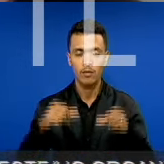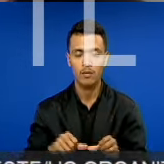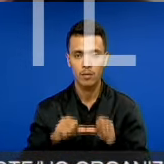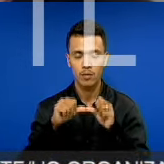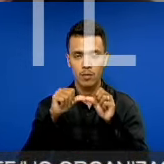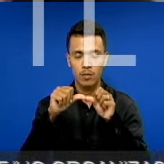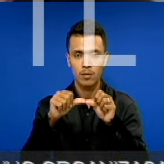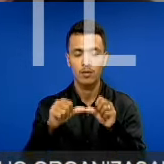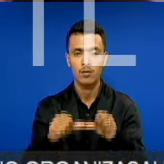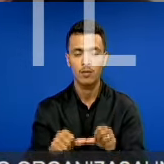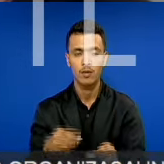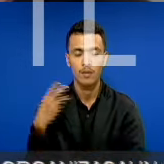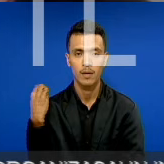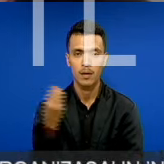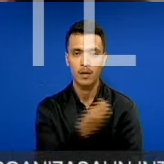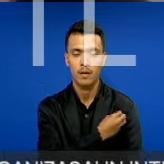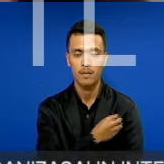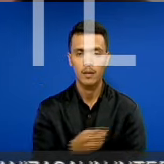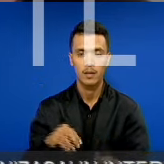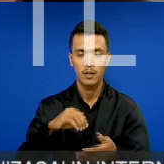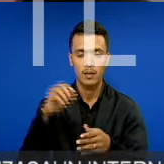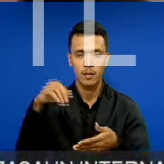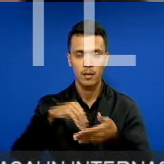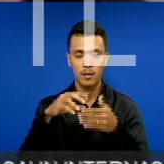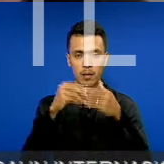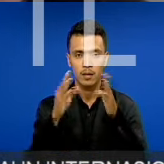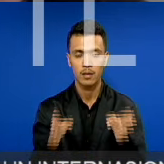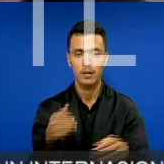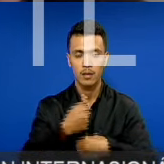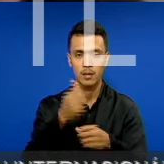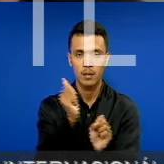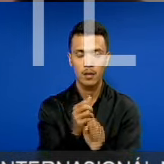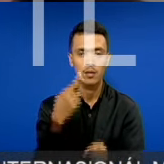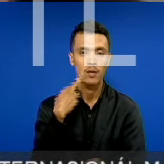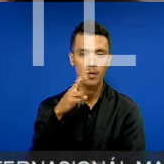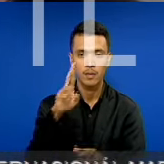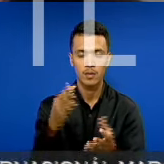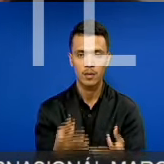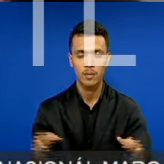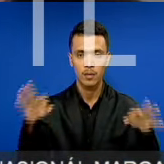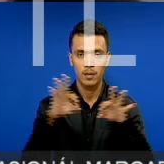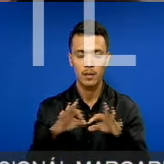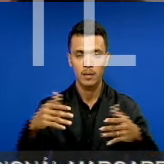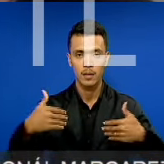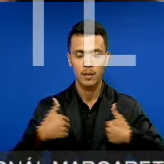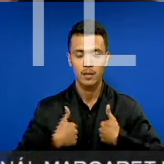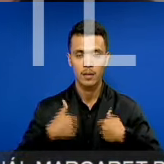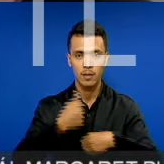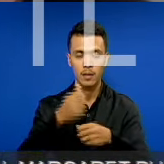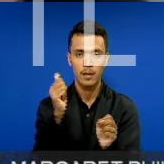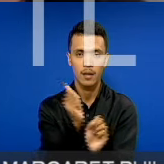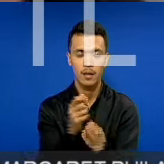Nebem, que a minha antecessora se rala ona, não recomendação em ser Nebem, que é importante Nebem, que se ia a ralo.